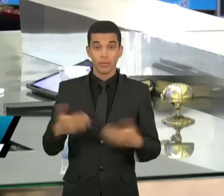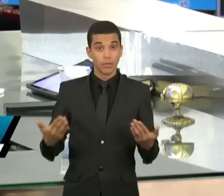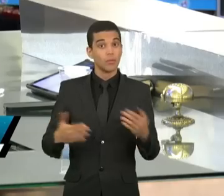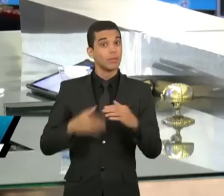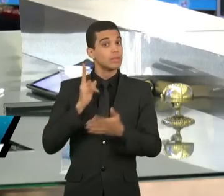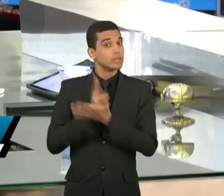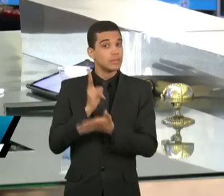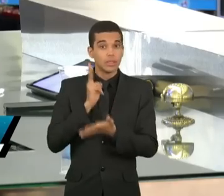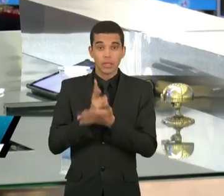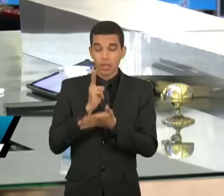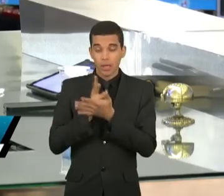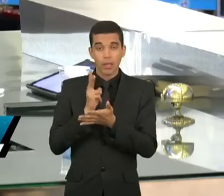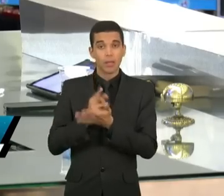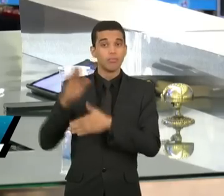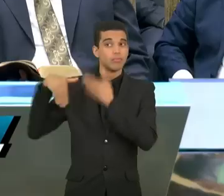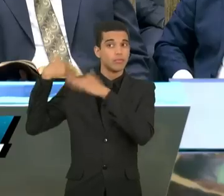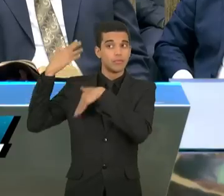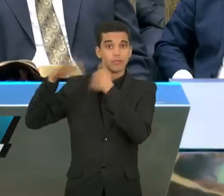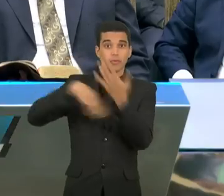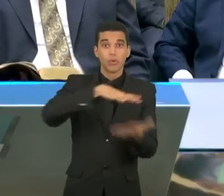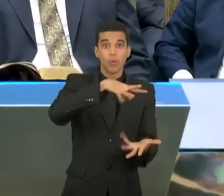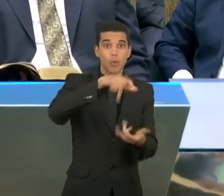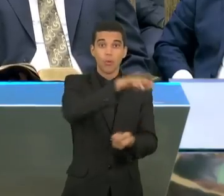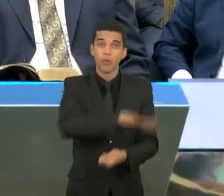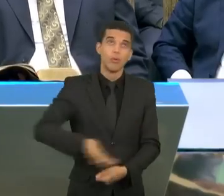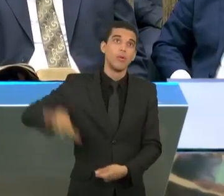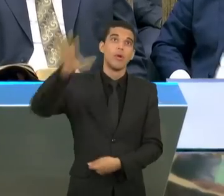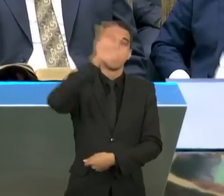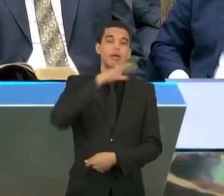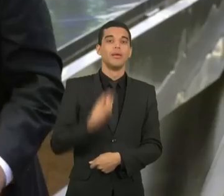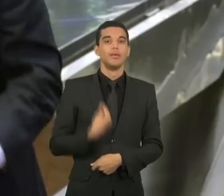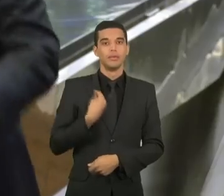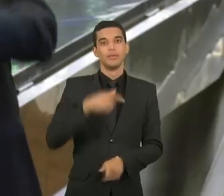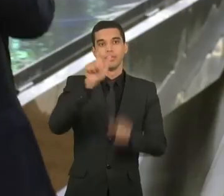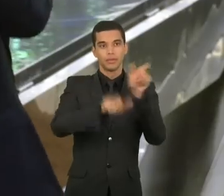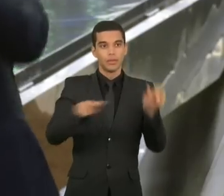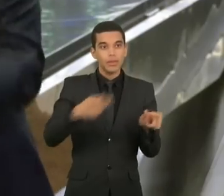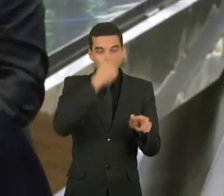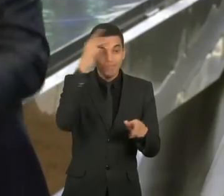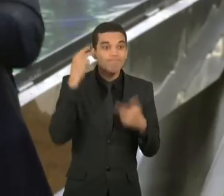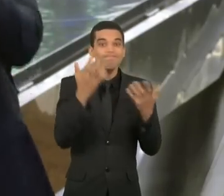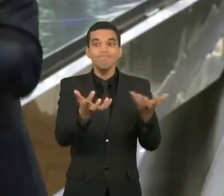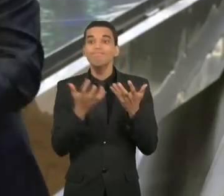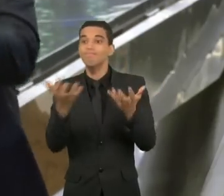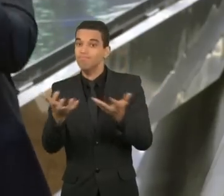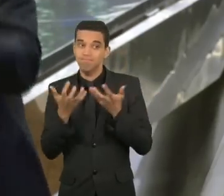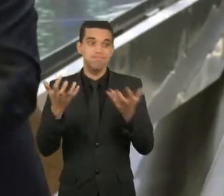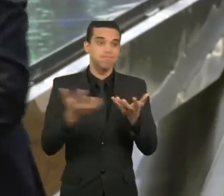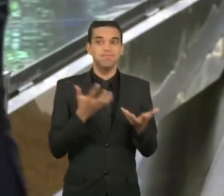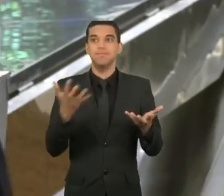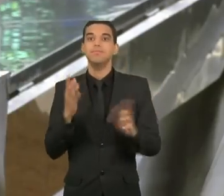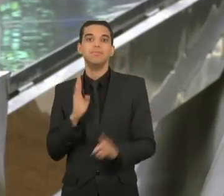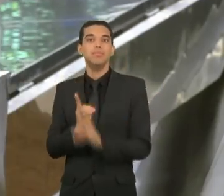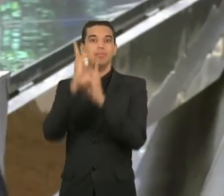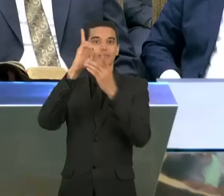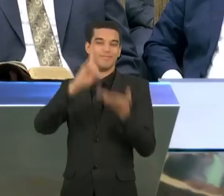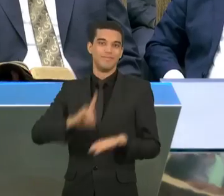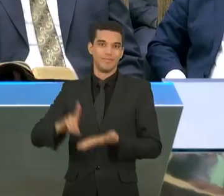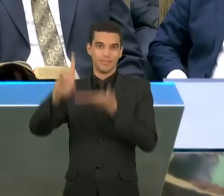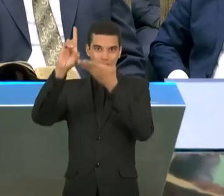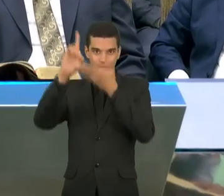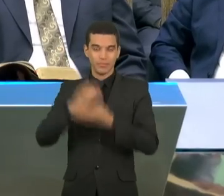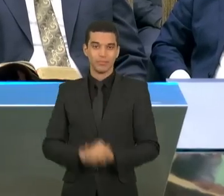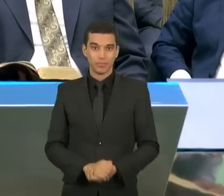civilizações há marcas dessa busca por Deus. Eu vou dizer de novo, em todas as civilizações há